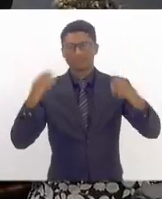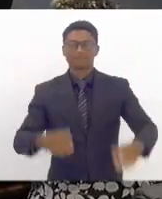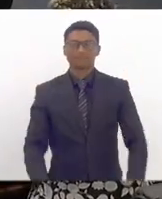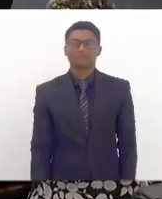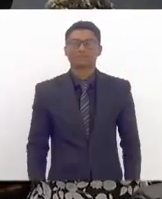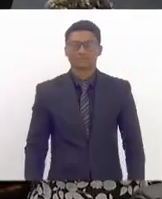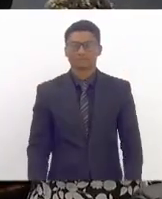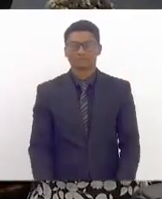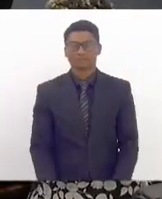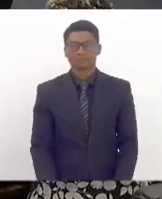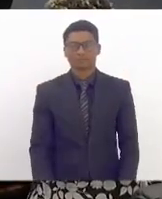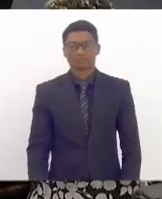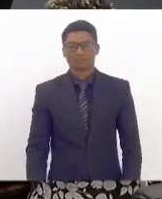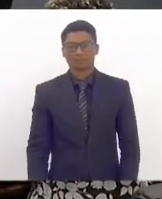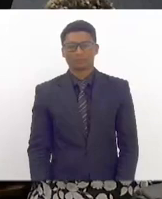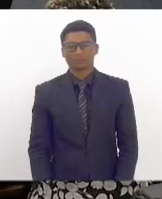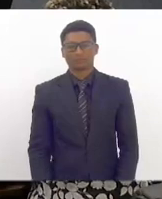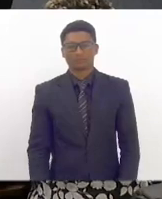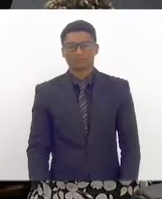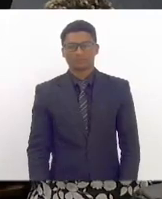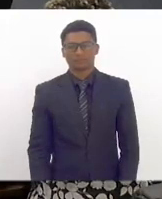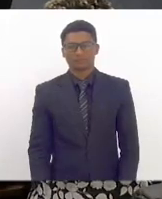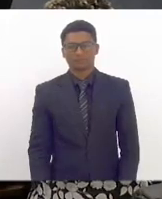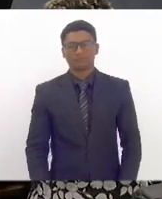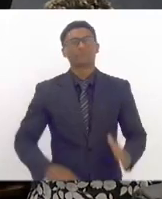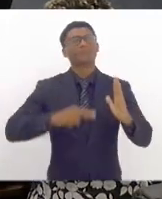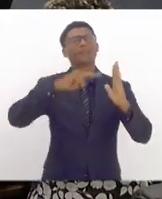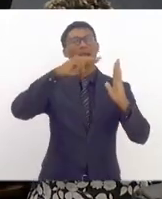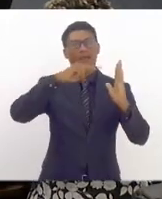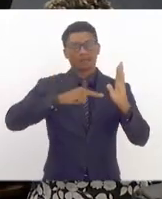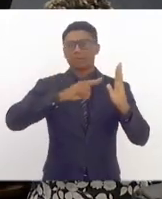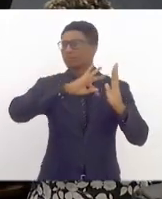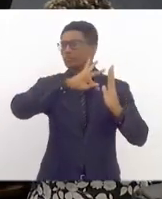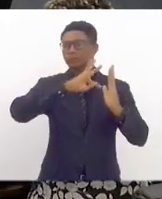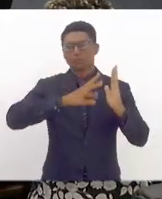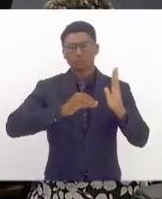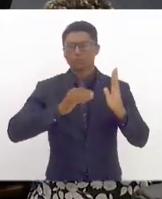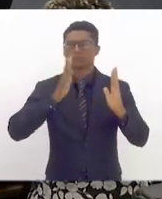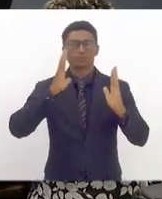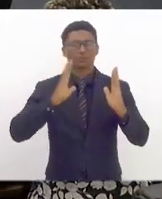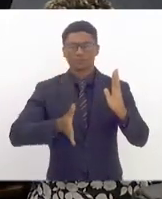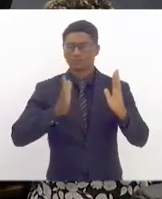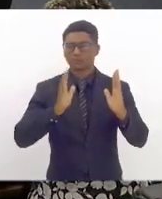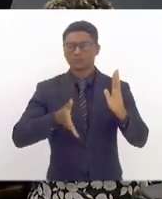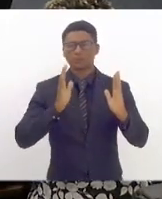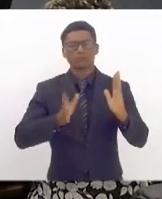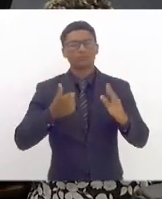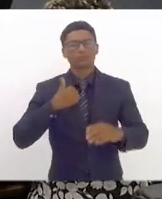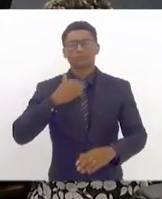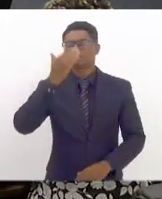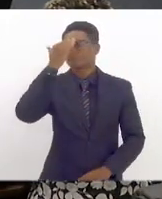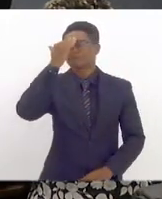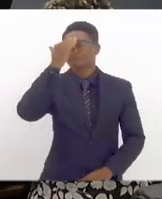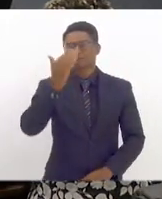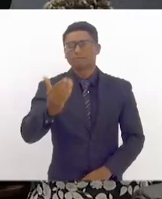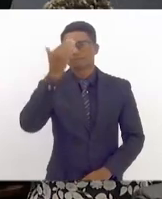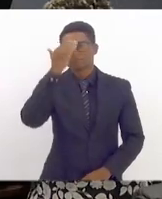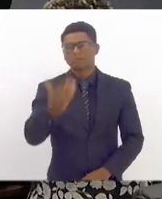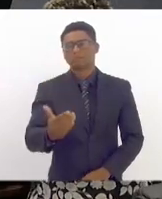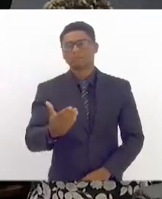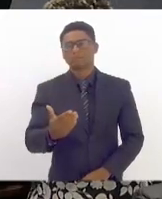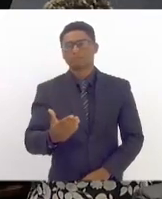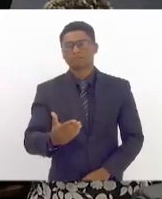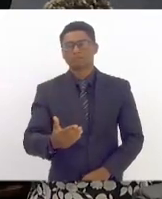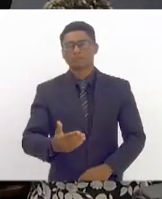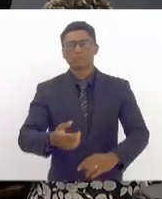Eu já li ela toda Eu já li ela toda já eu eu só tenho que agradecer porque porque